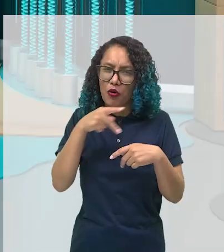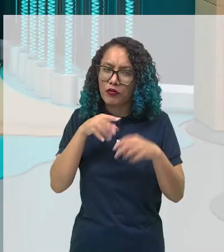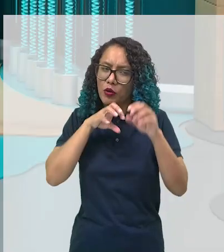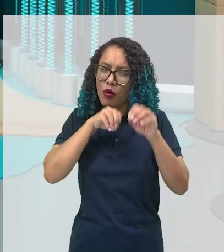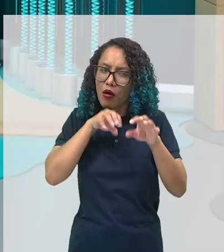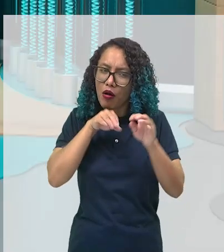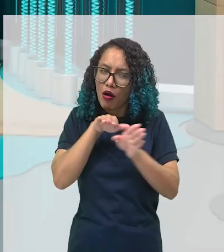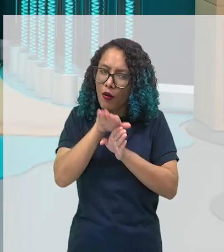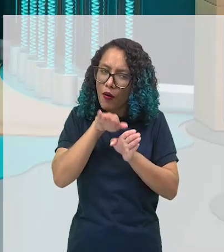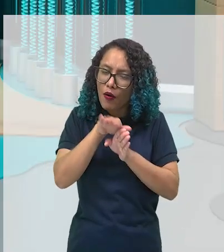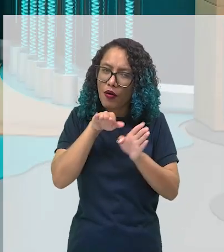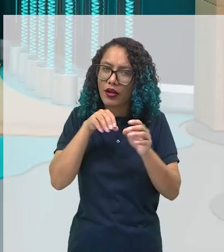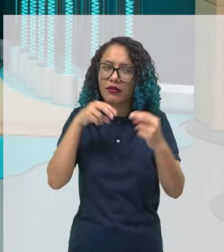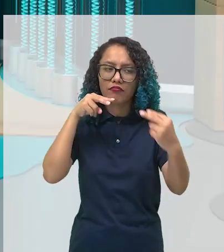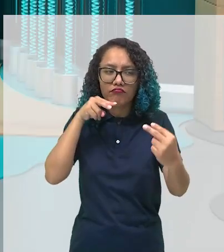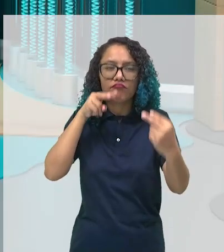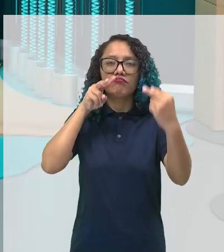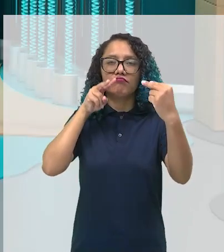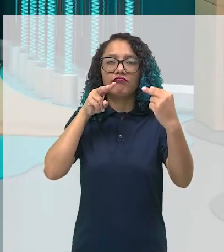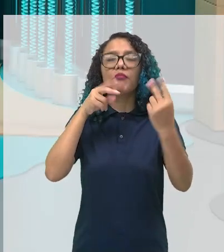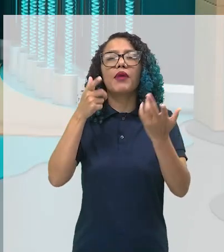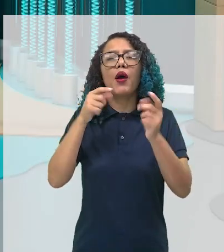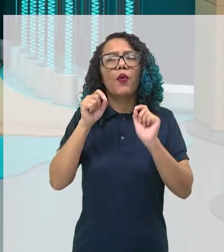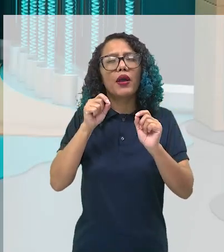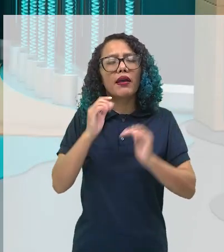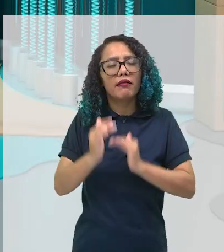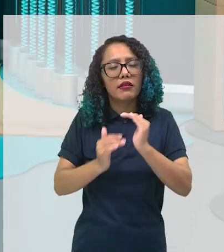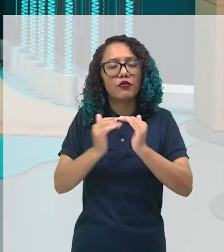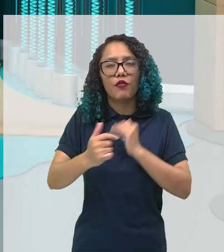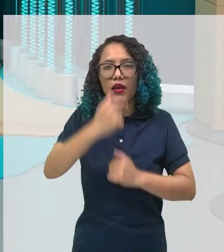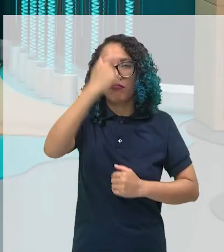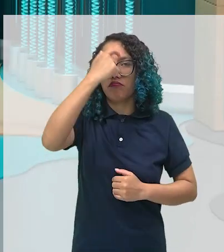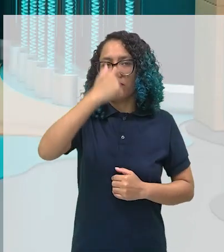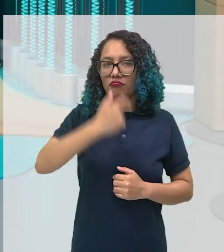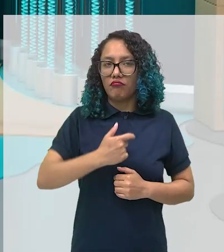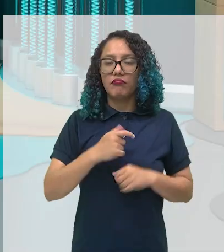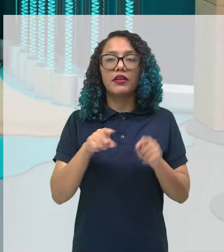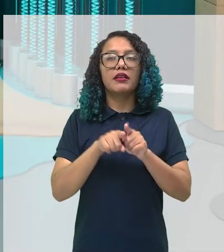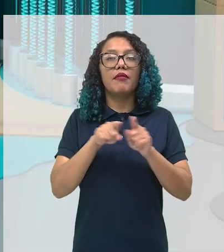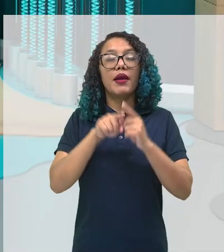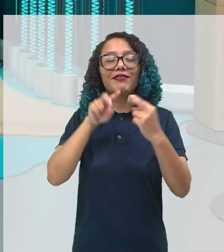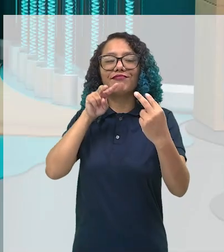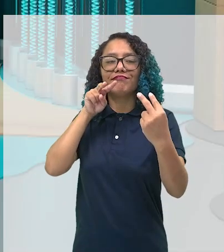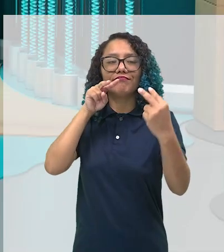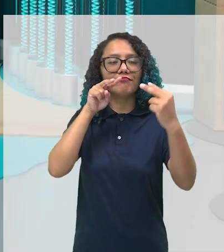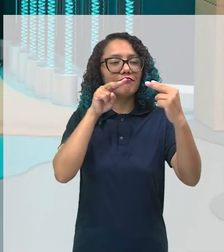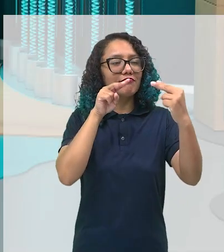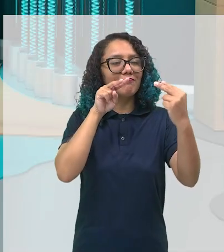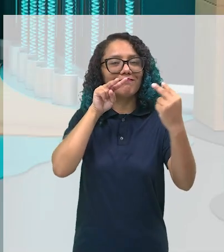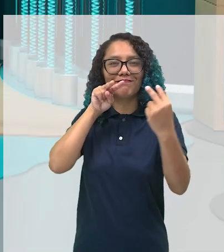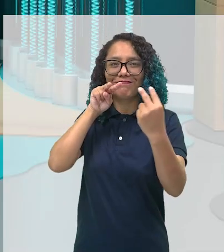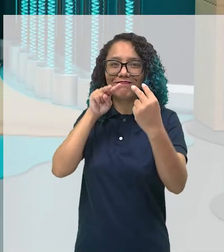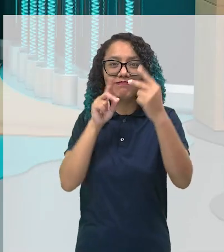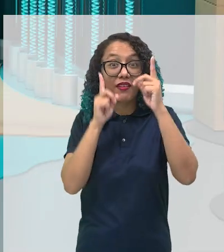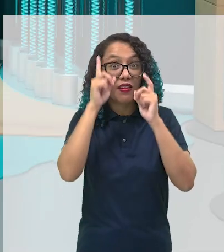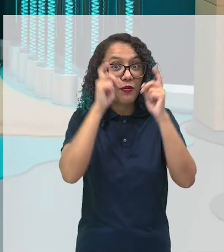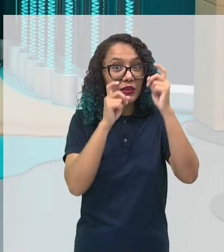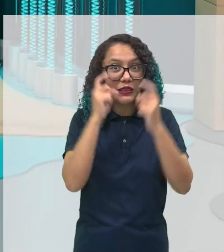para trabalhar a postura, para você também buscar os olhos do outro, o rosto do outro, e